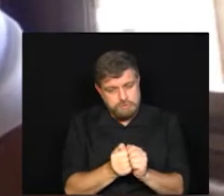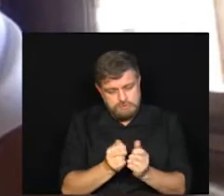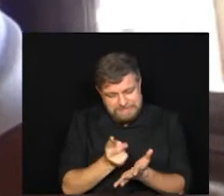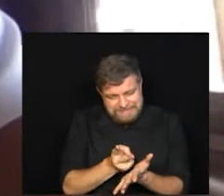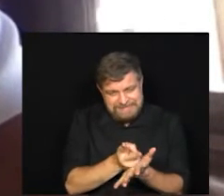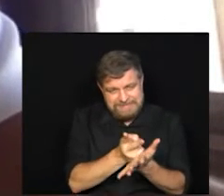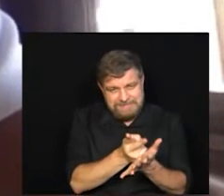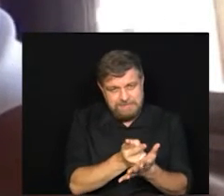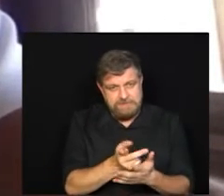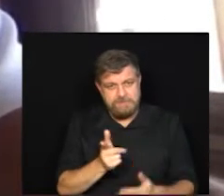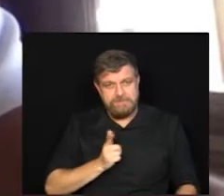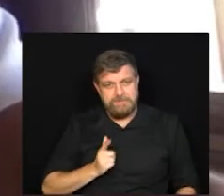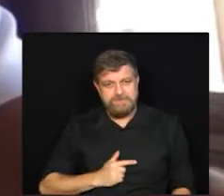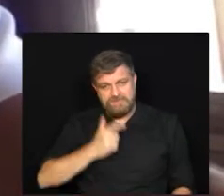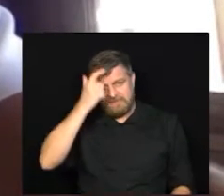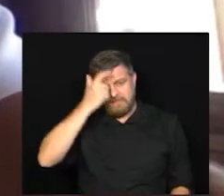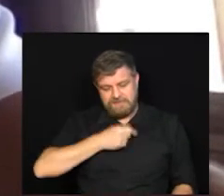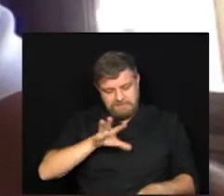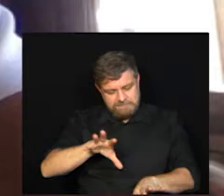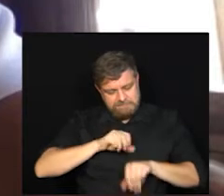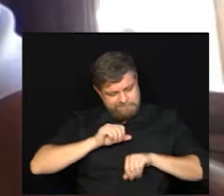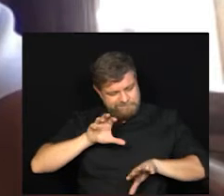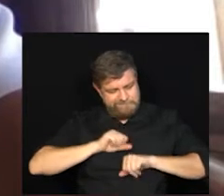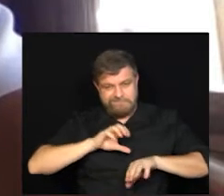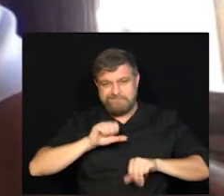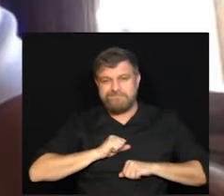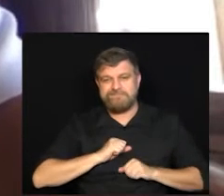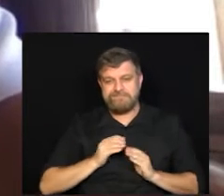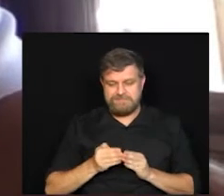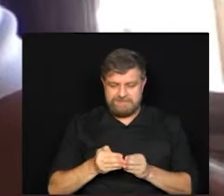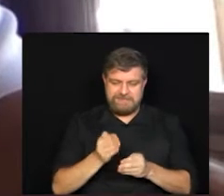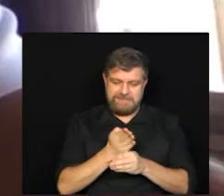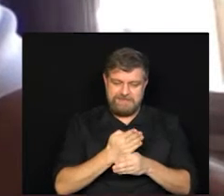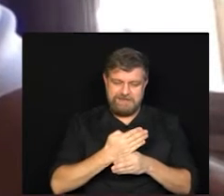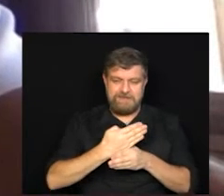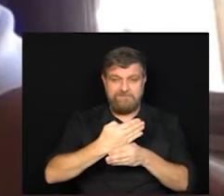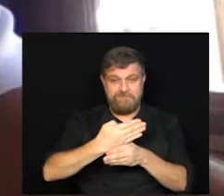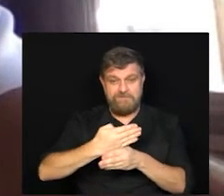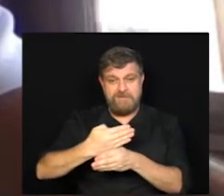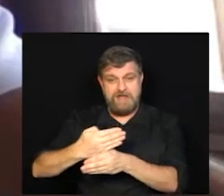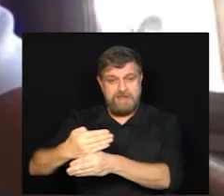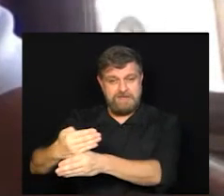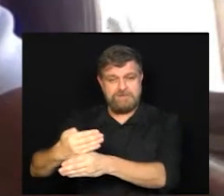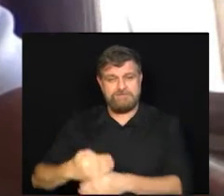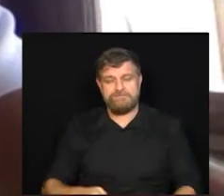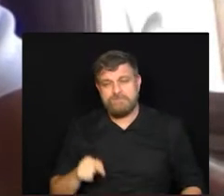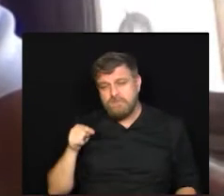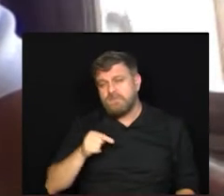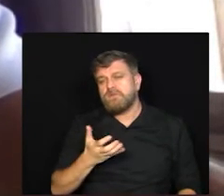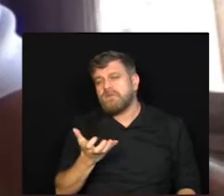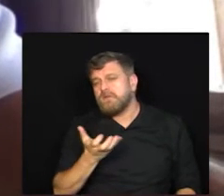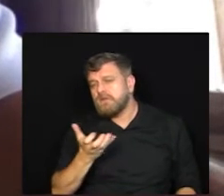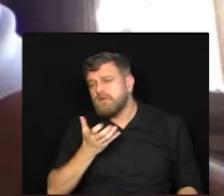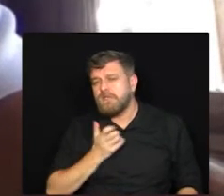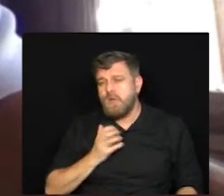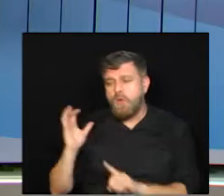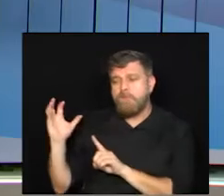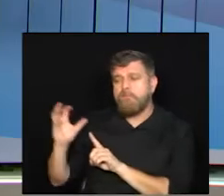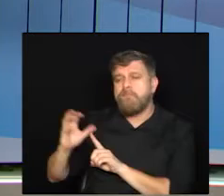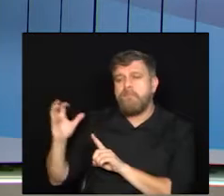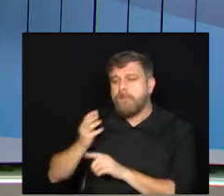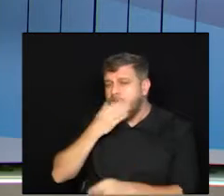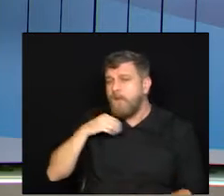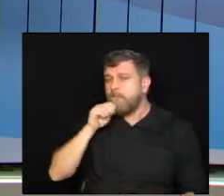e, consequentemente, foi me inserindo na vela. E era algo que você queria ou era uma influência? O seu